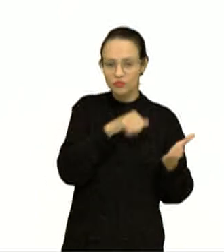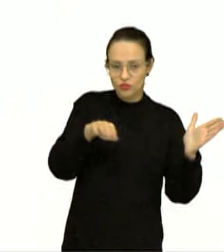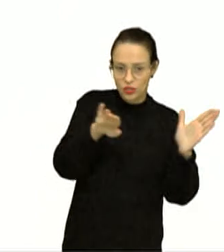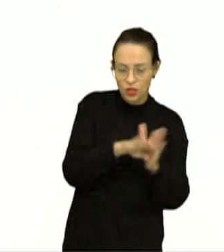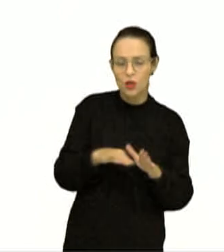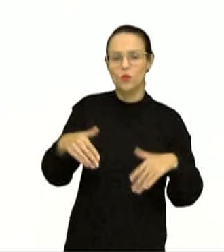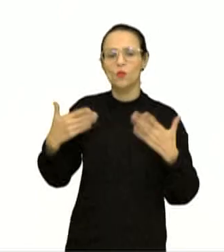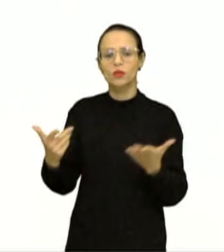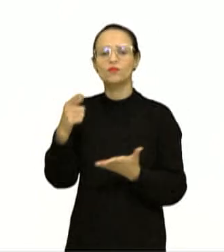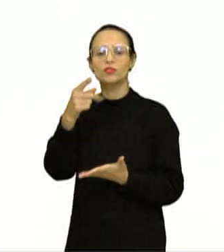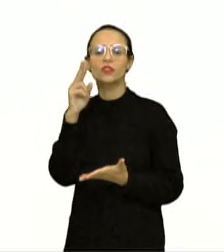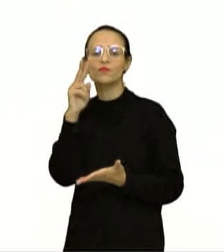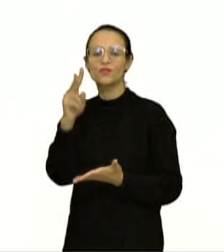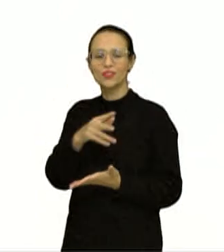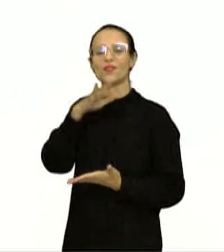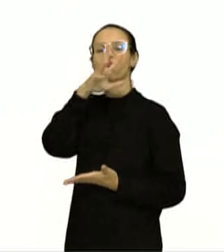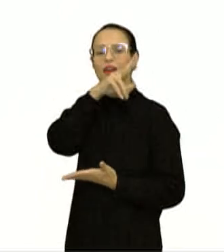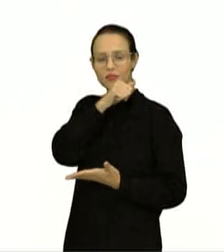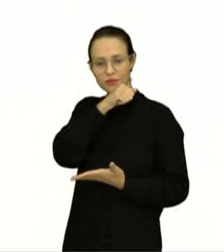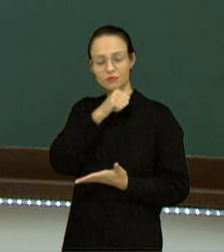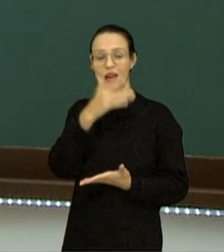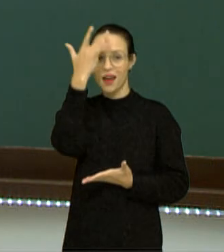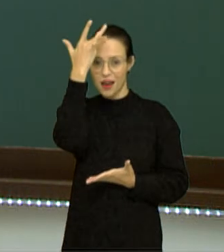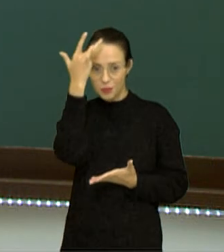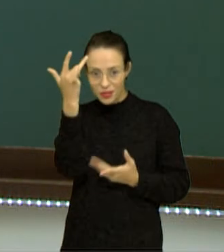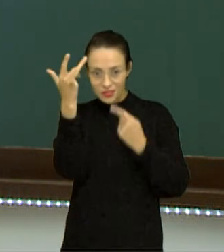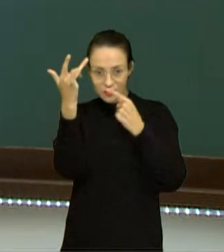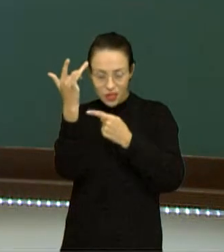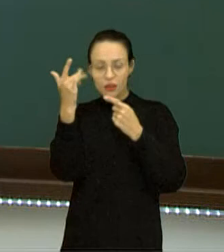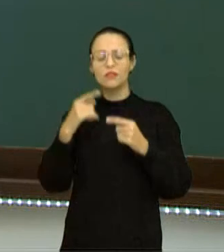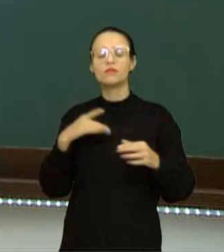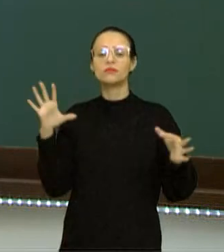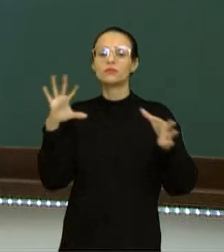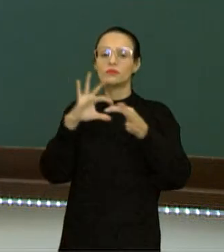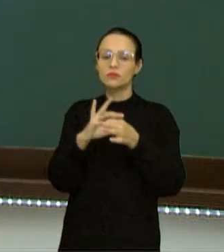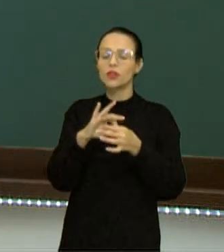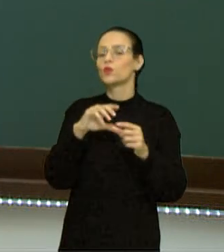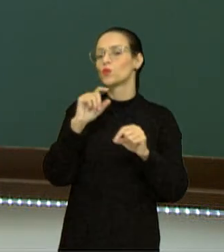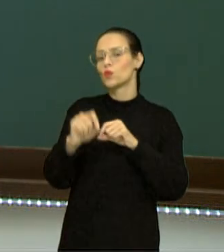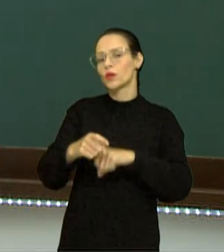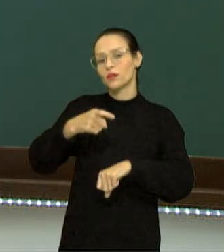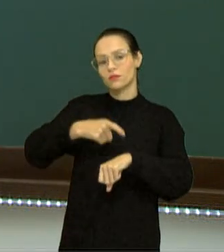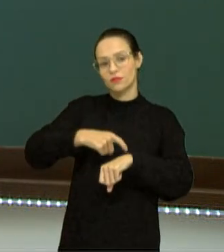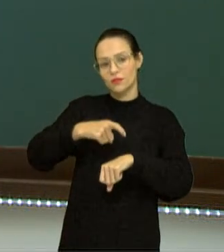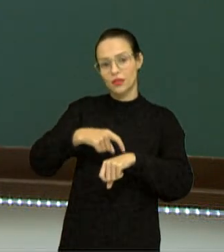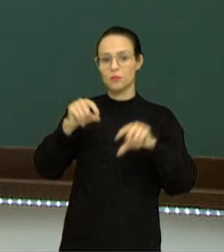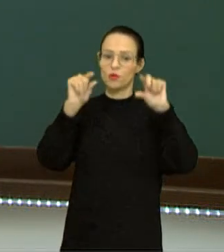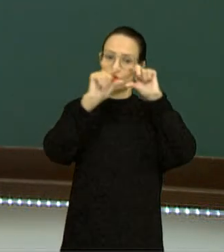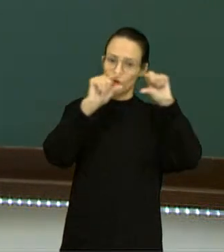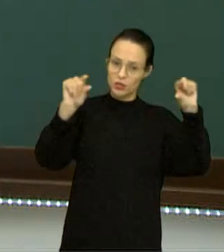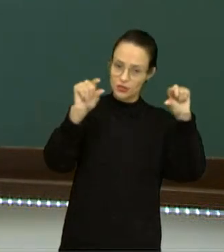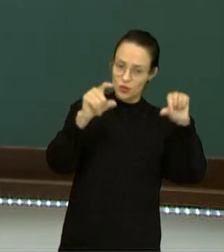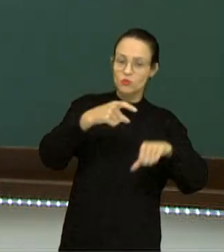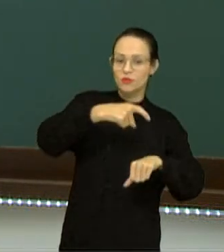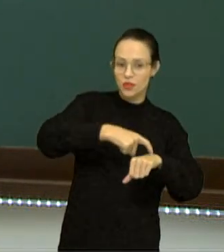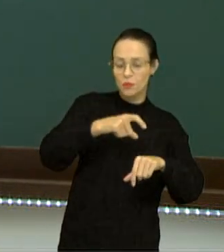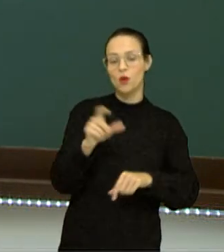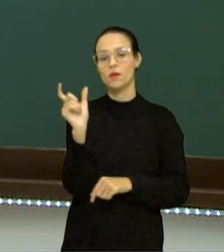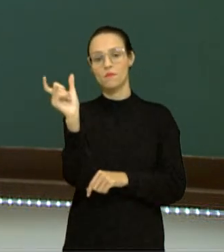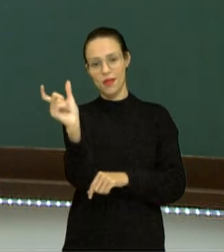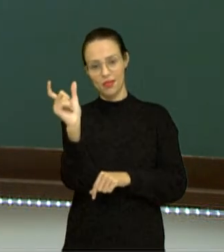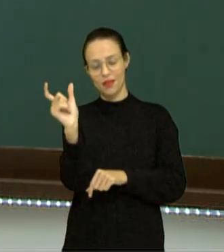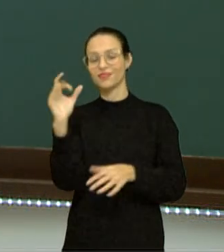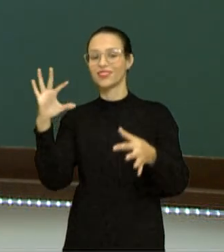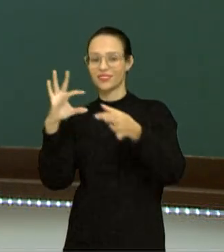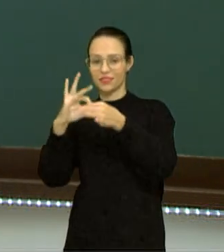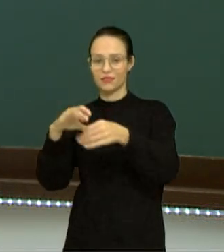Aslan, e o amanhã estabelecem uma circunstância de tempo. Temos uma oração com ideia de tempo e uma palavra com ideia